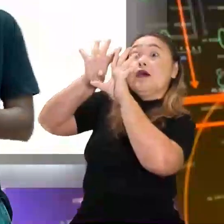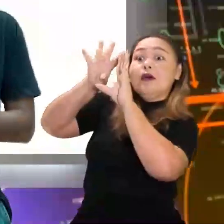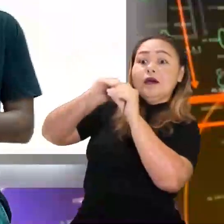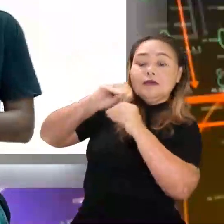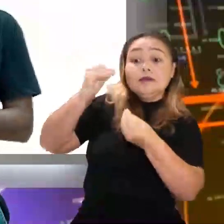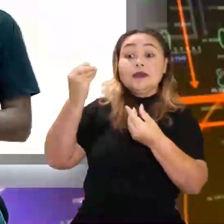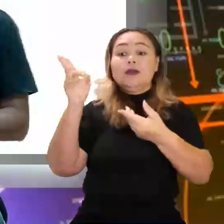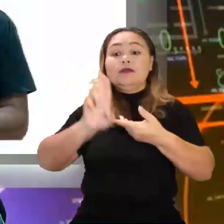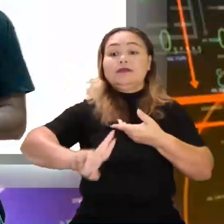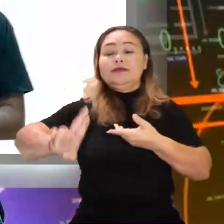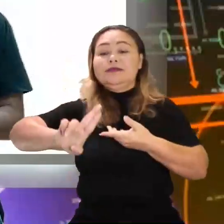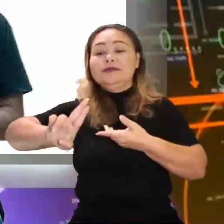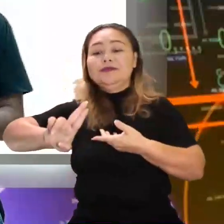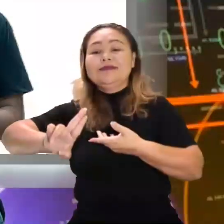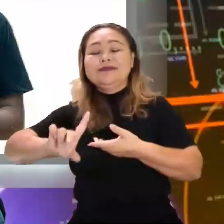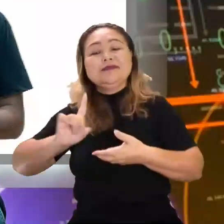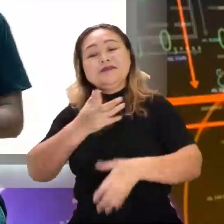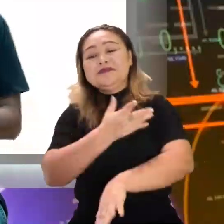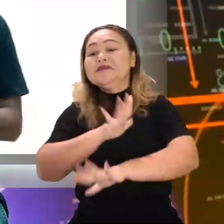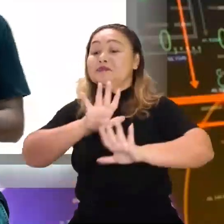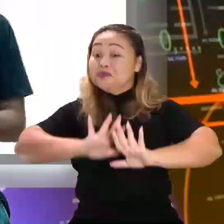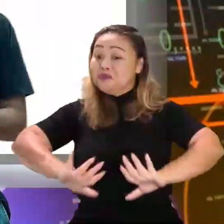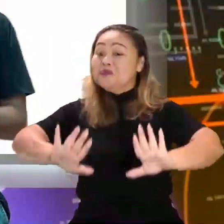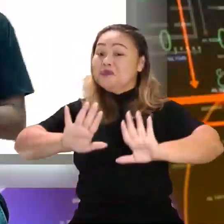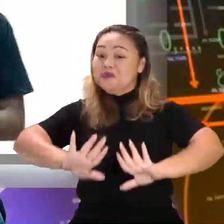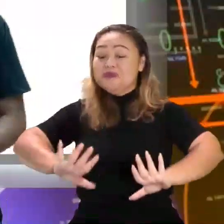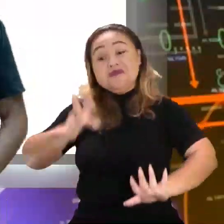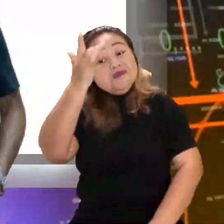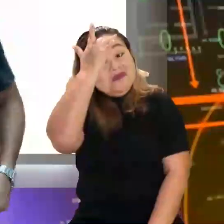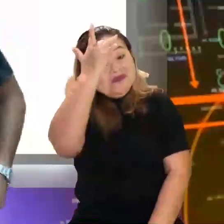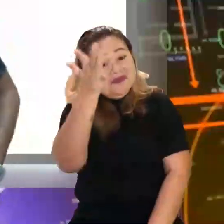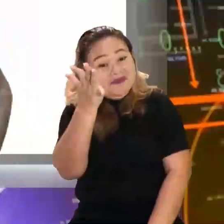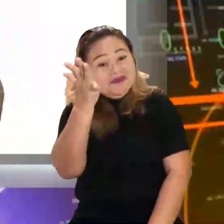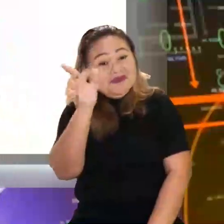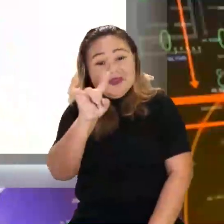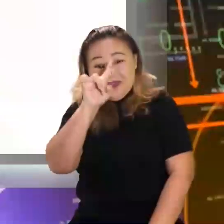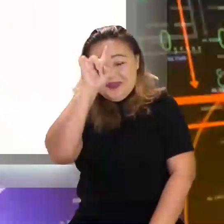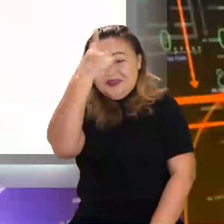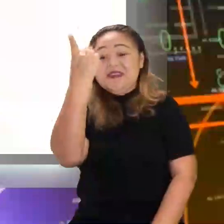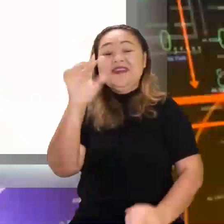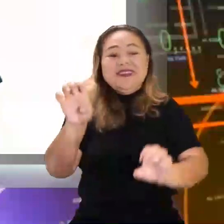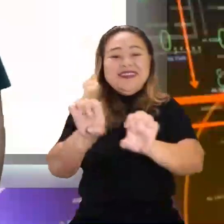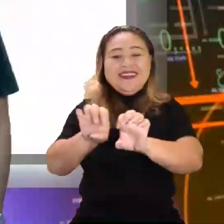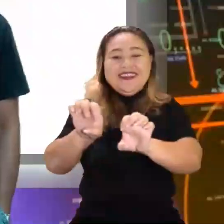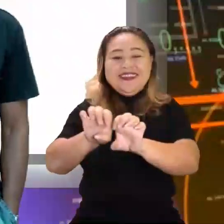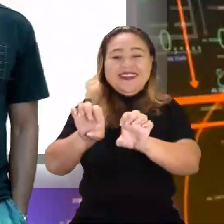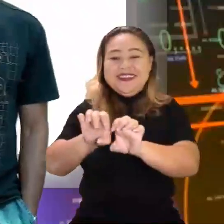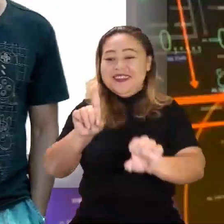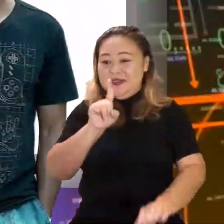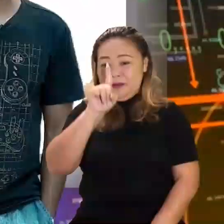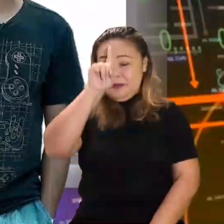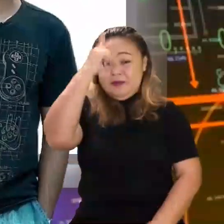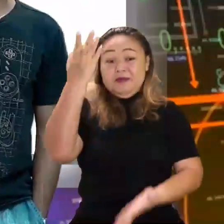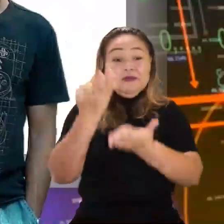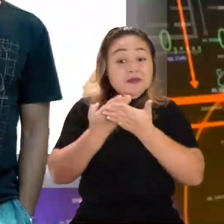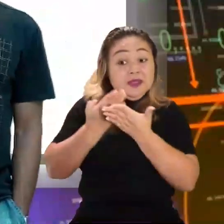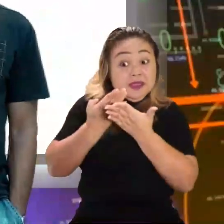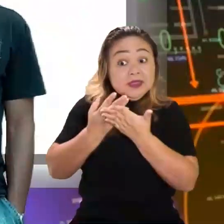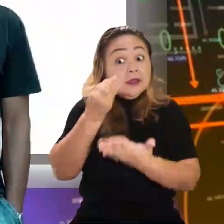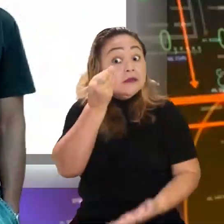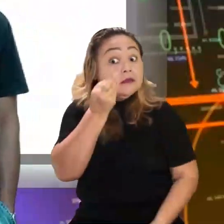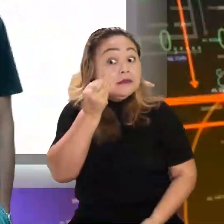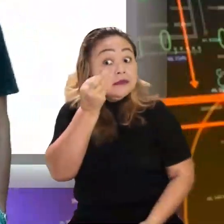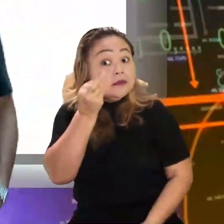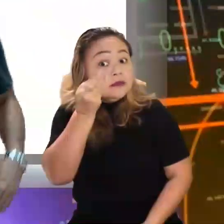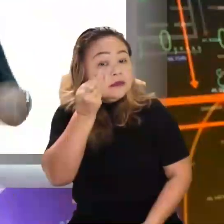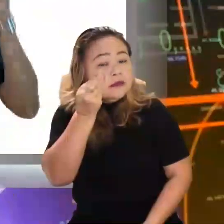faz colocar em prática. Tá muito tranquilo, né, professor Maurício? Nós estamos de boa, né? Tá fácil. Nós temos que inventar uma equação, hein? Bora? Bora estudar e